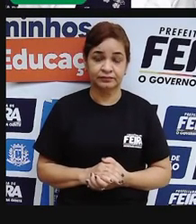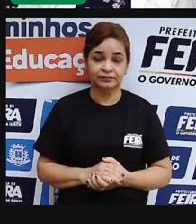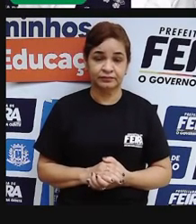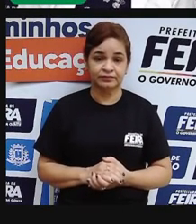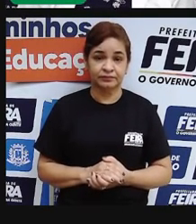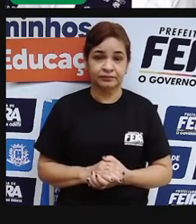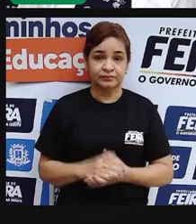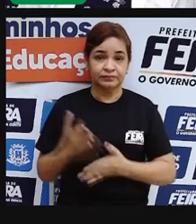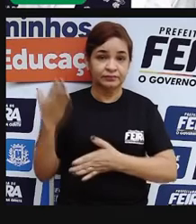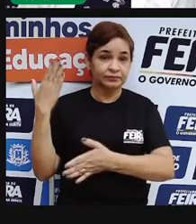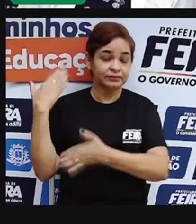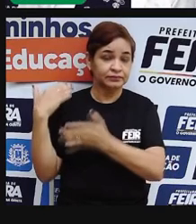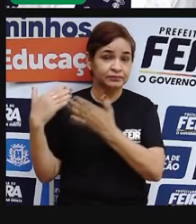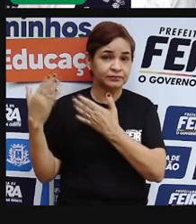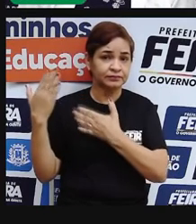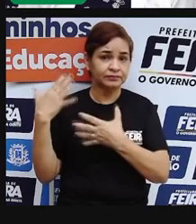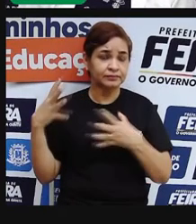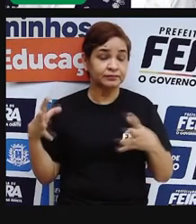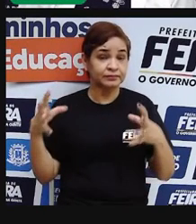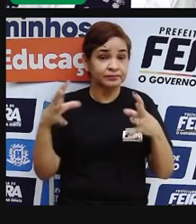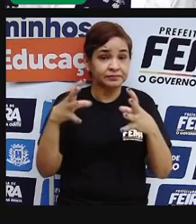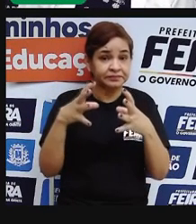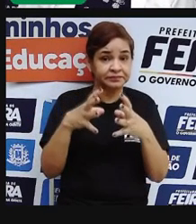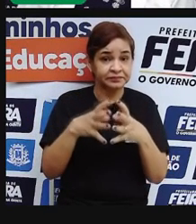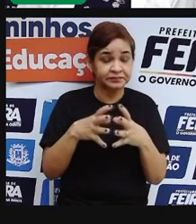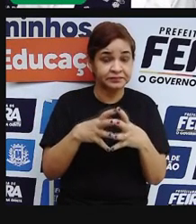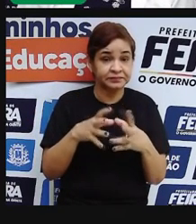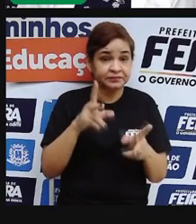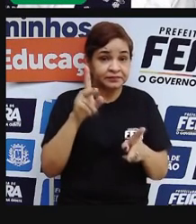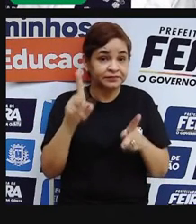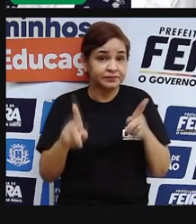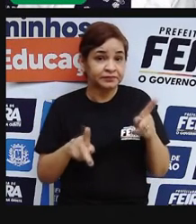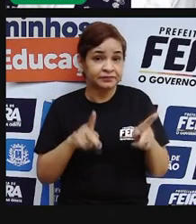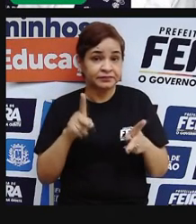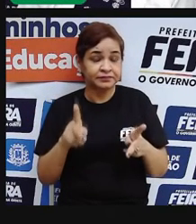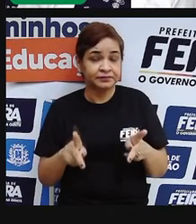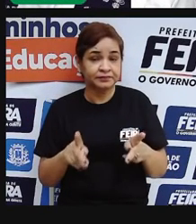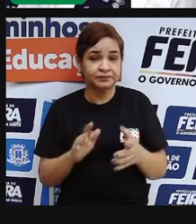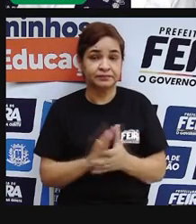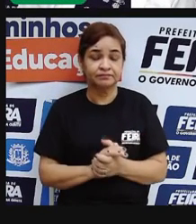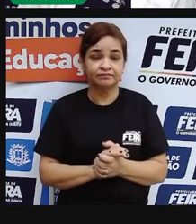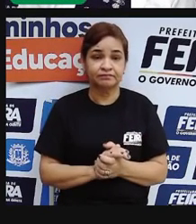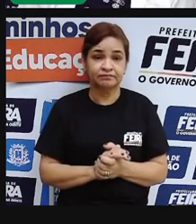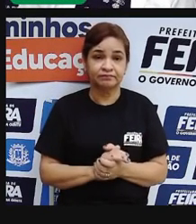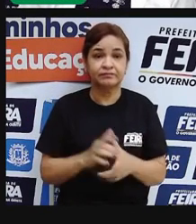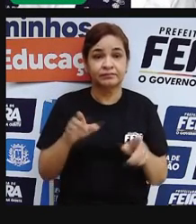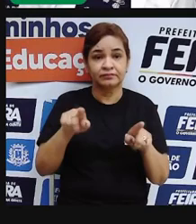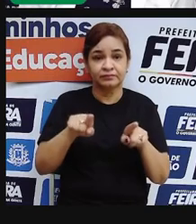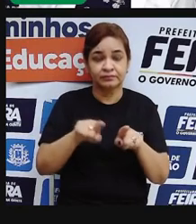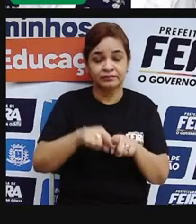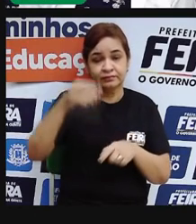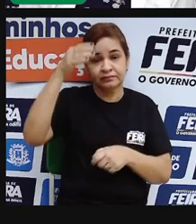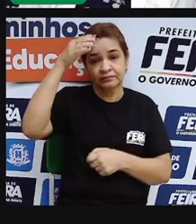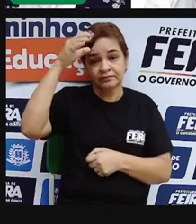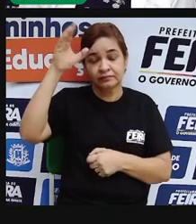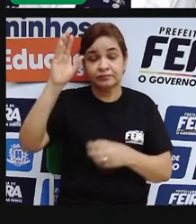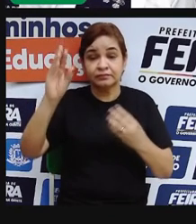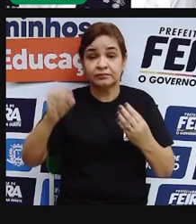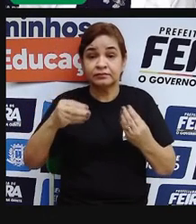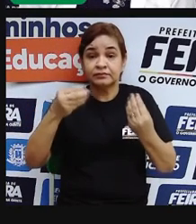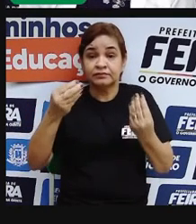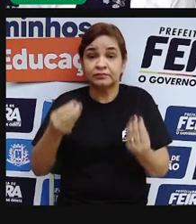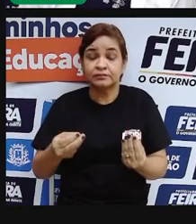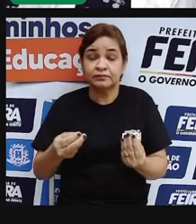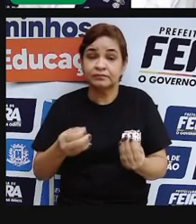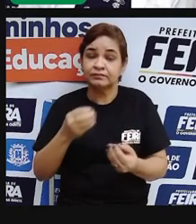ancestralidade envolve estar relação da humanidade com a produção de sua cultura como uma experiência